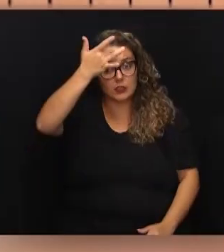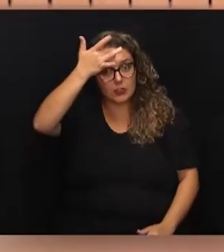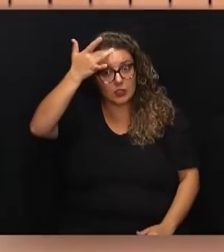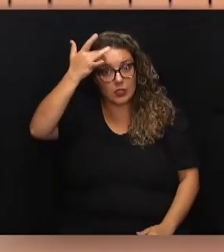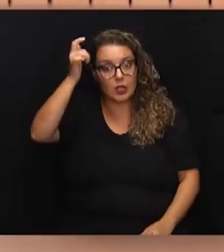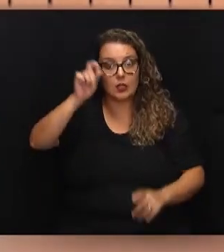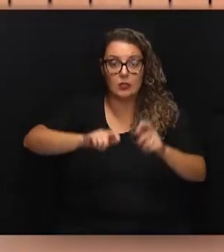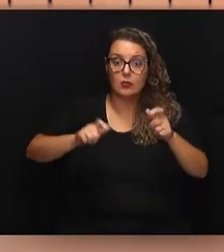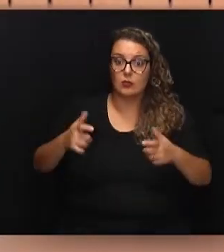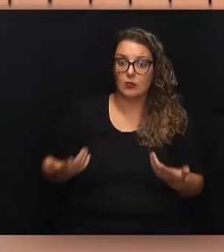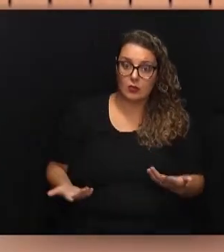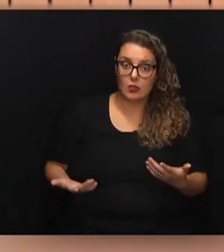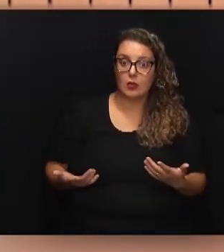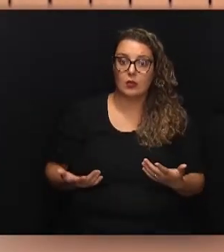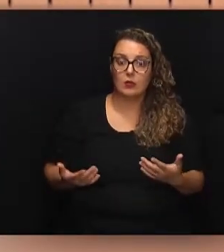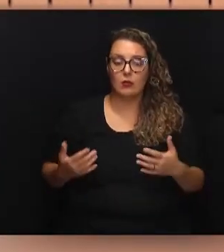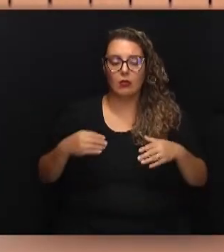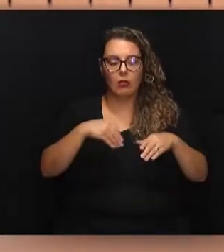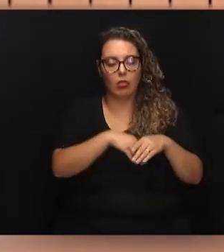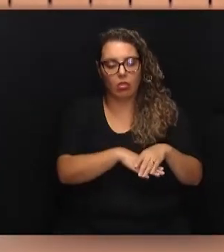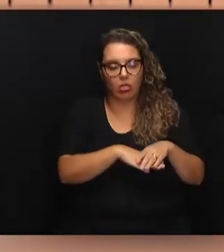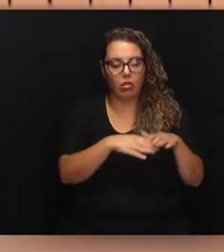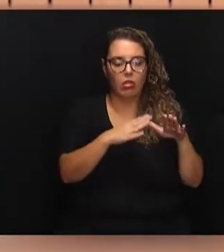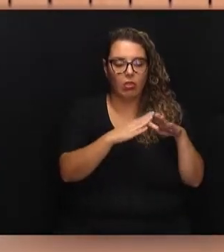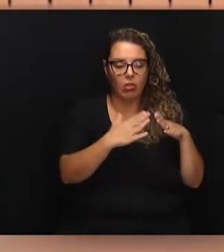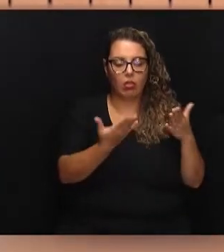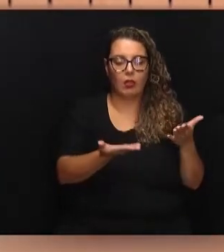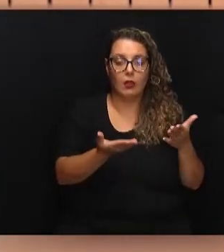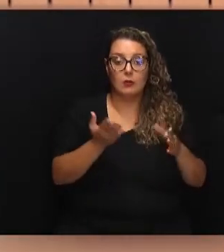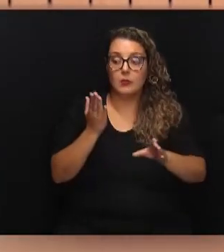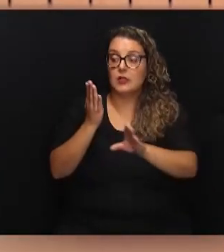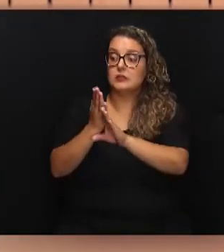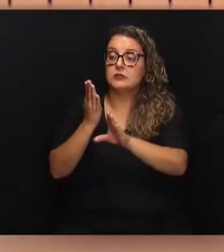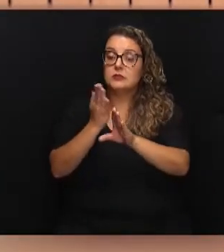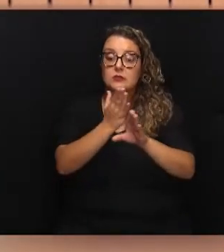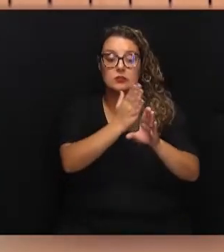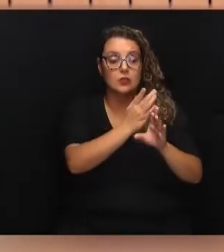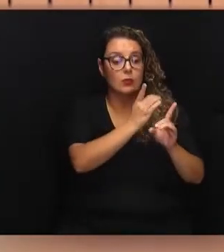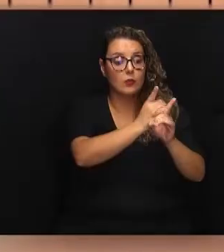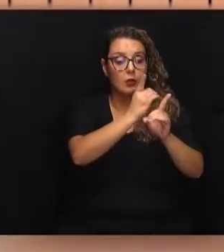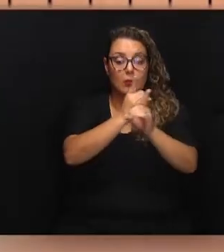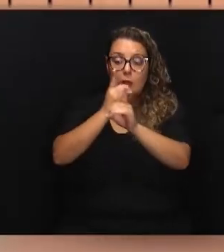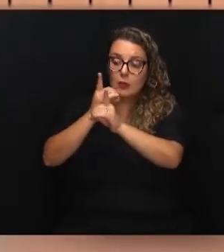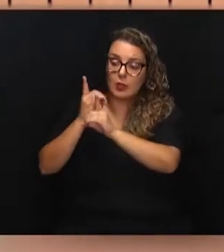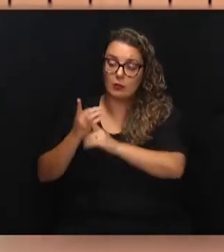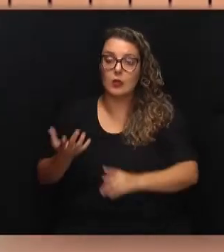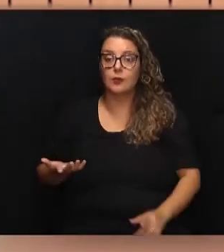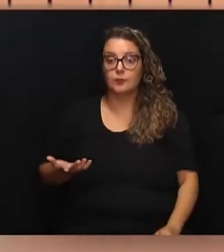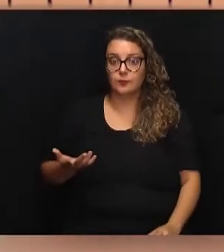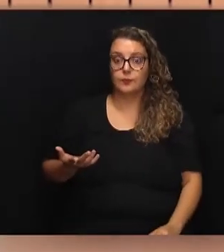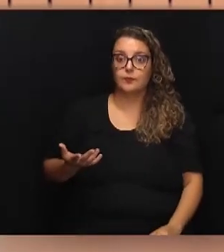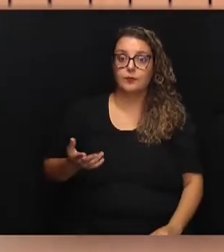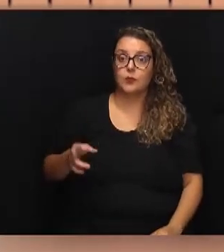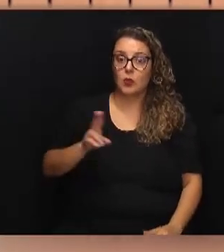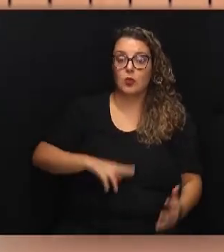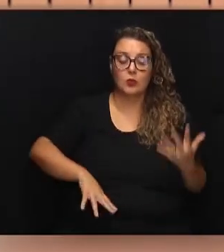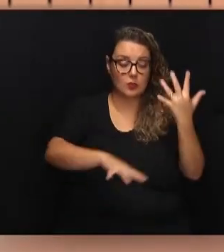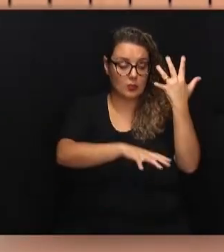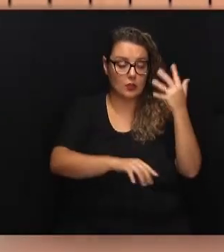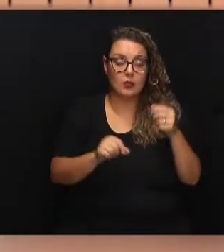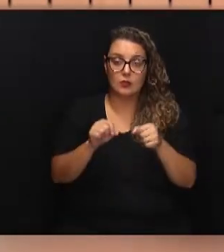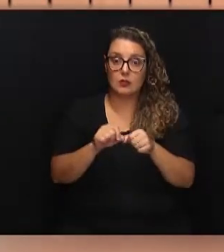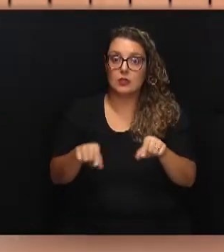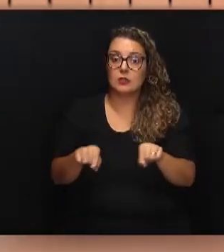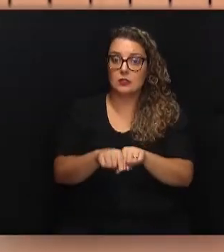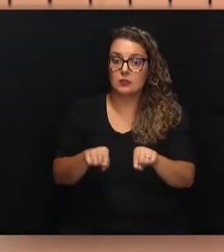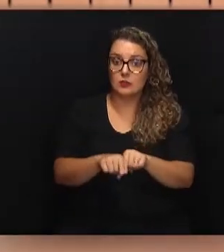não ficarem confinadas, as pessoas se reencontrarem novamente. A ocupação das praças faz também com que a gente